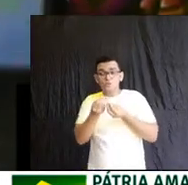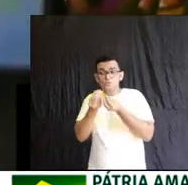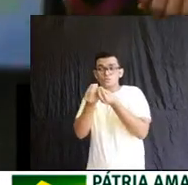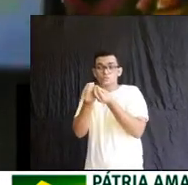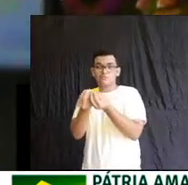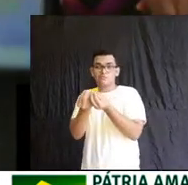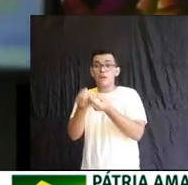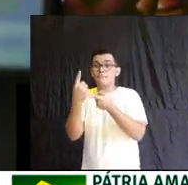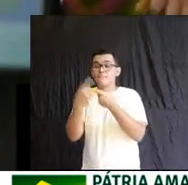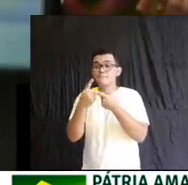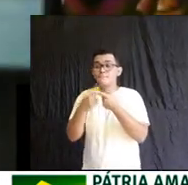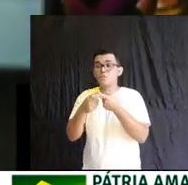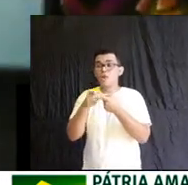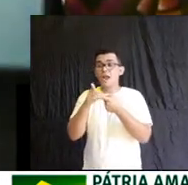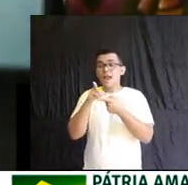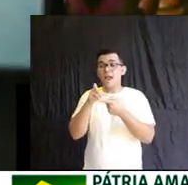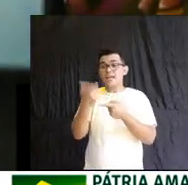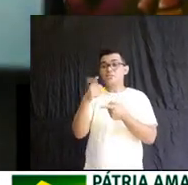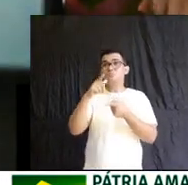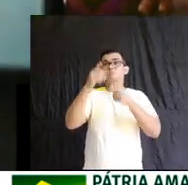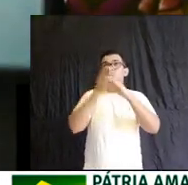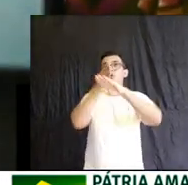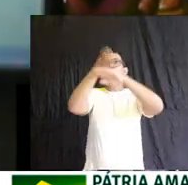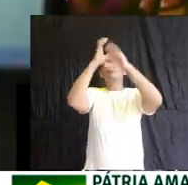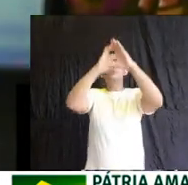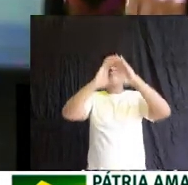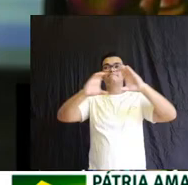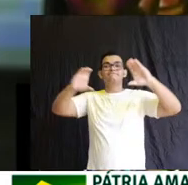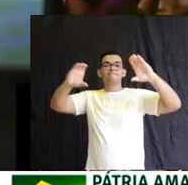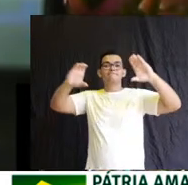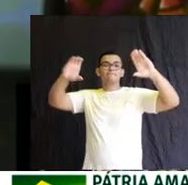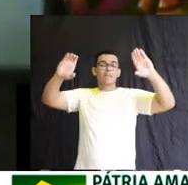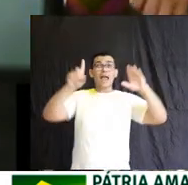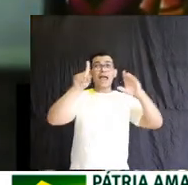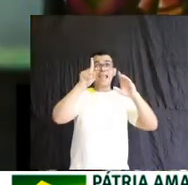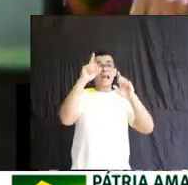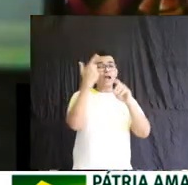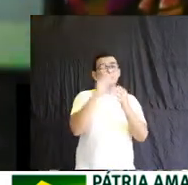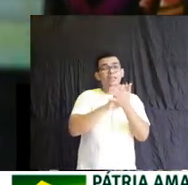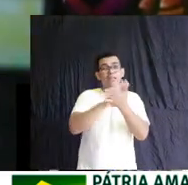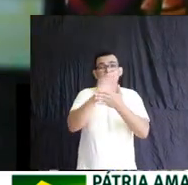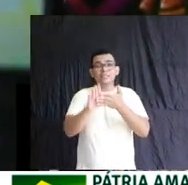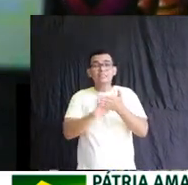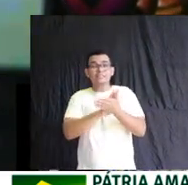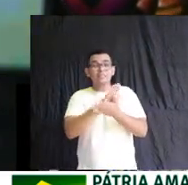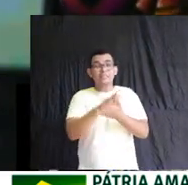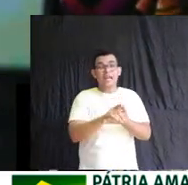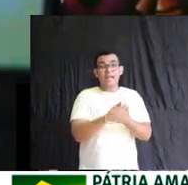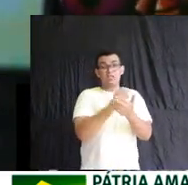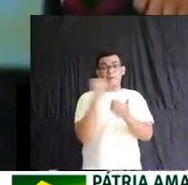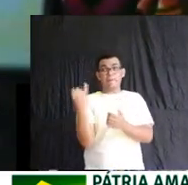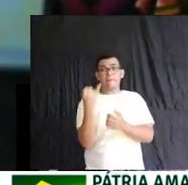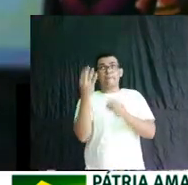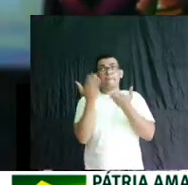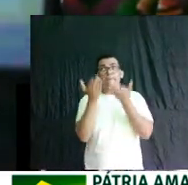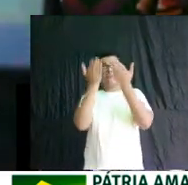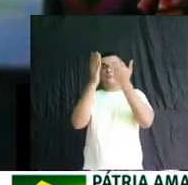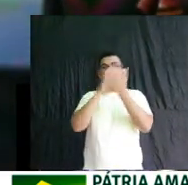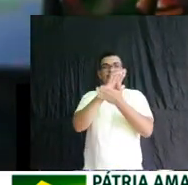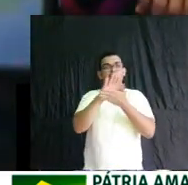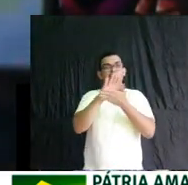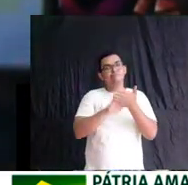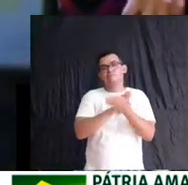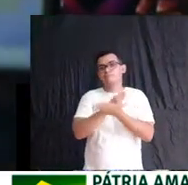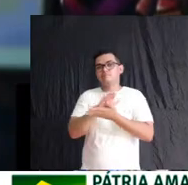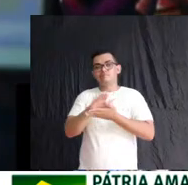porque ele não entra no céu, e nenhuma riqueza desse mundo.